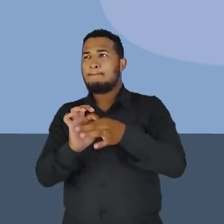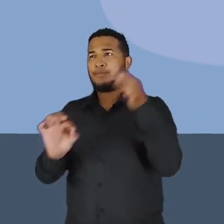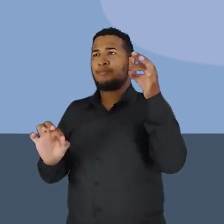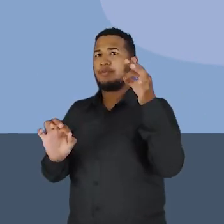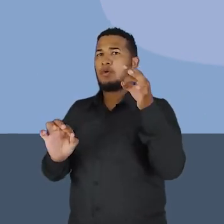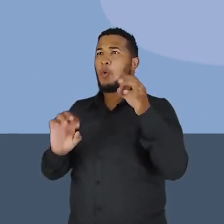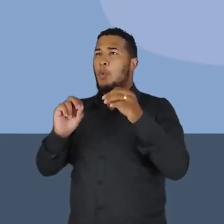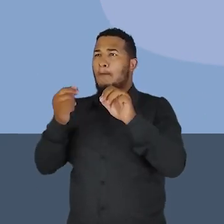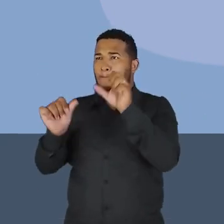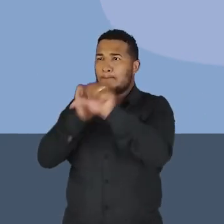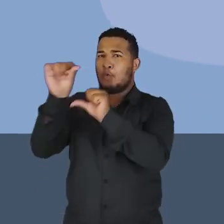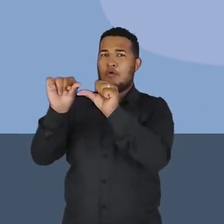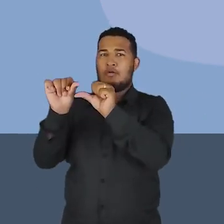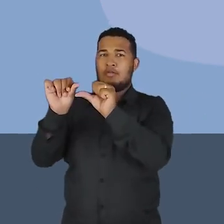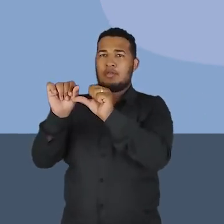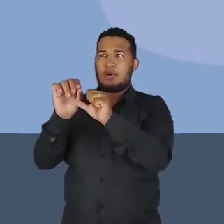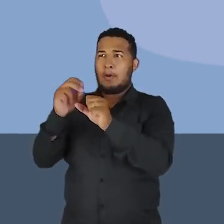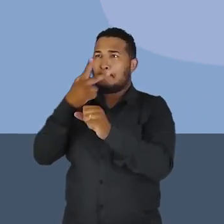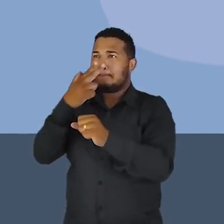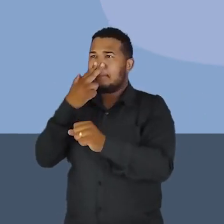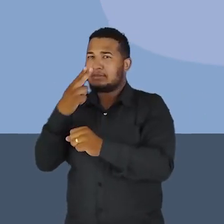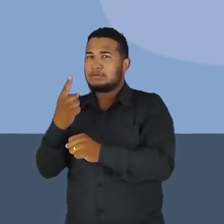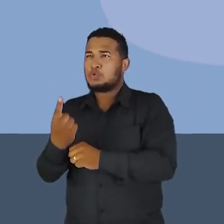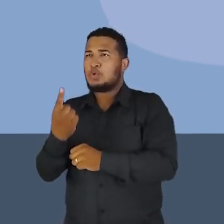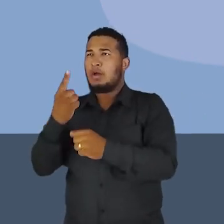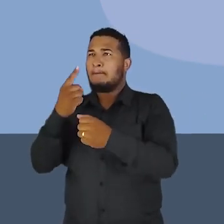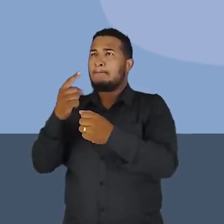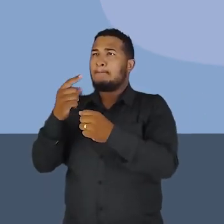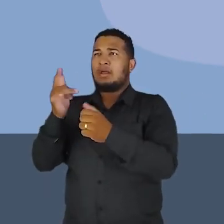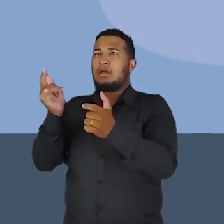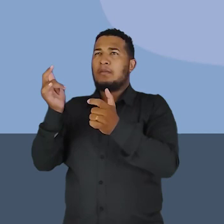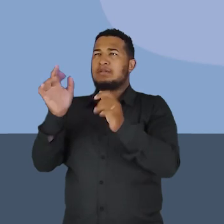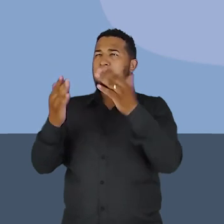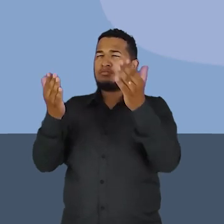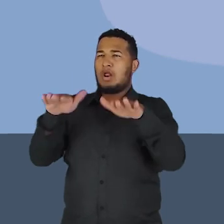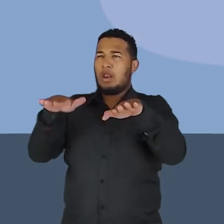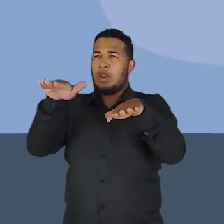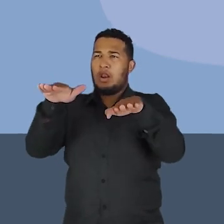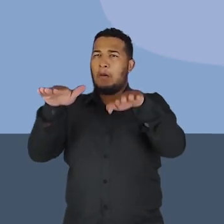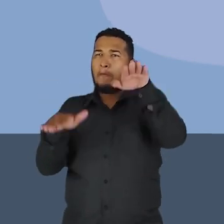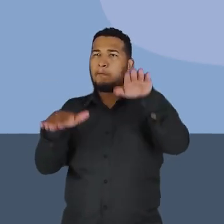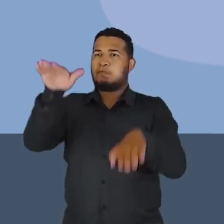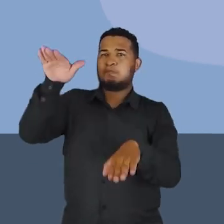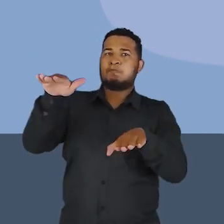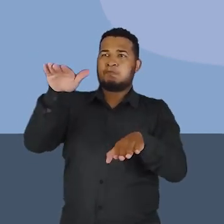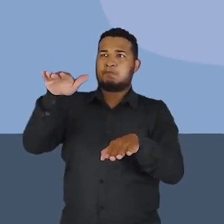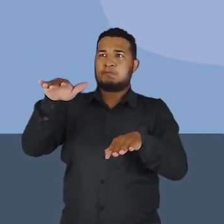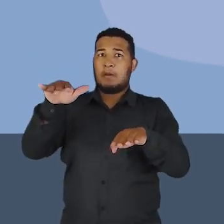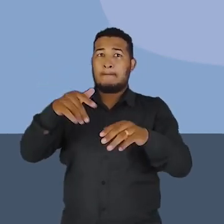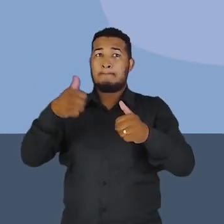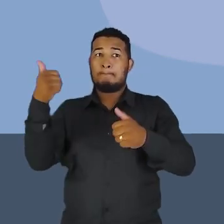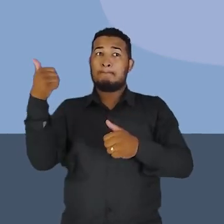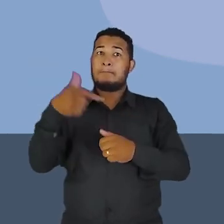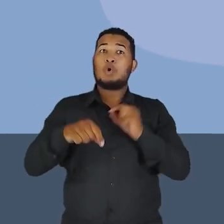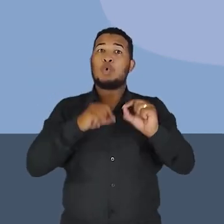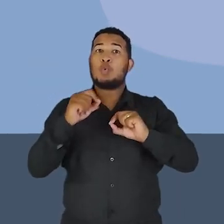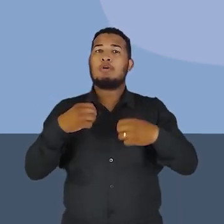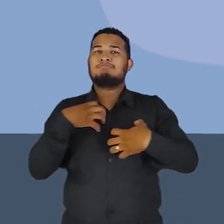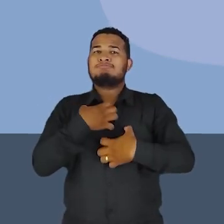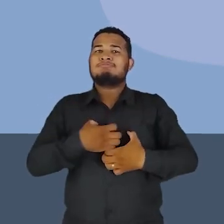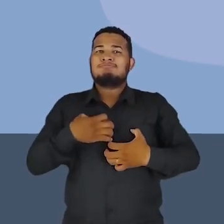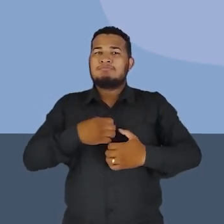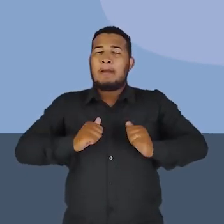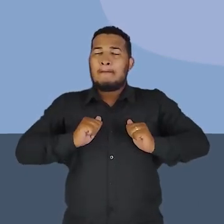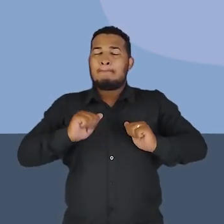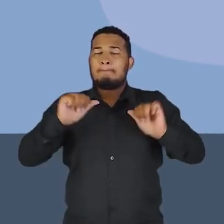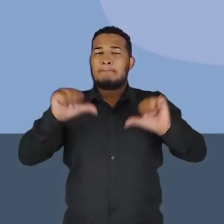é mexido, se um deles destoa, quem sofre é a sociedade, como vocês veem no final.